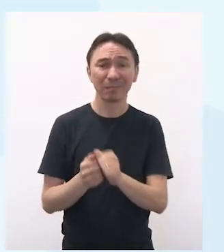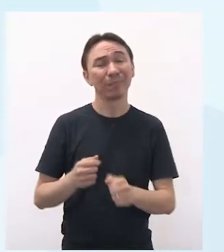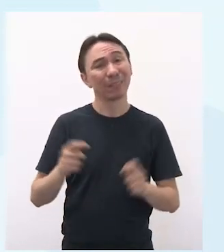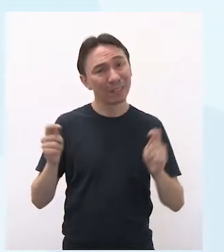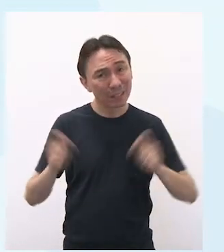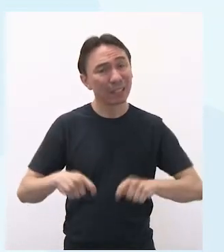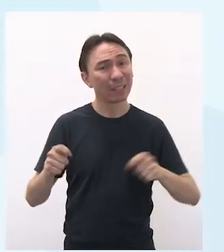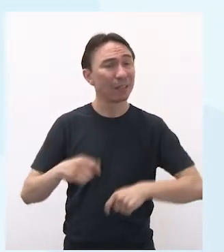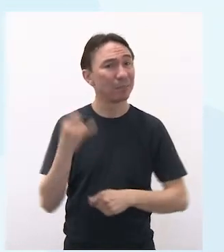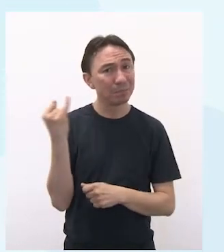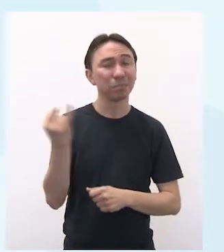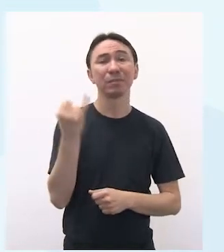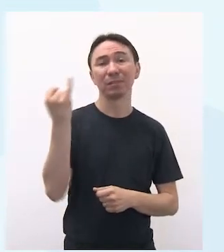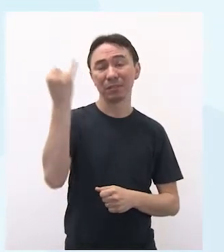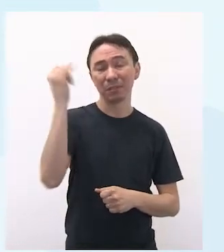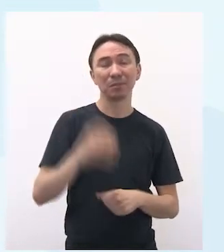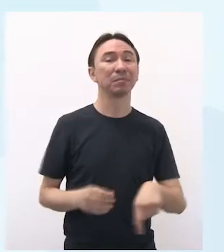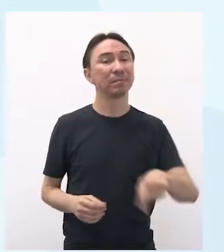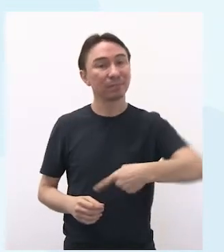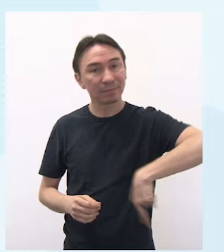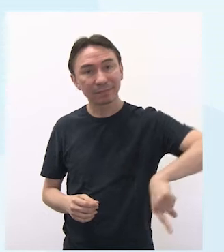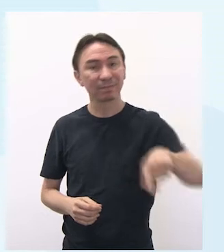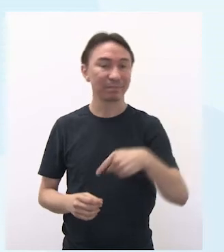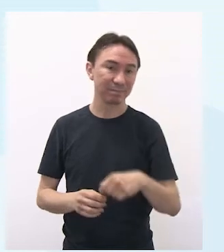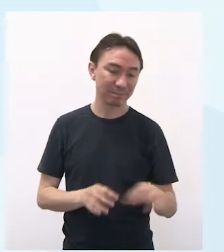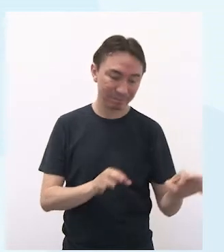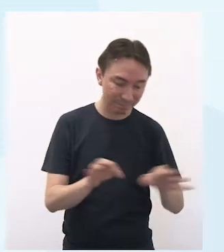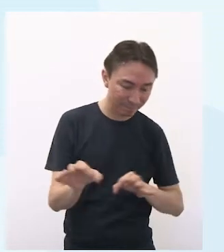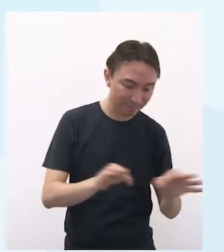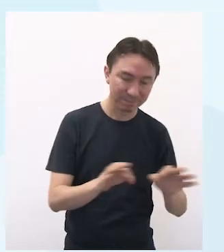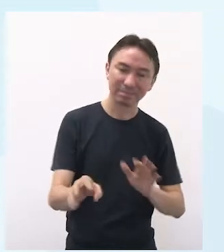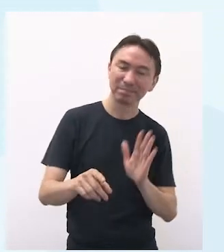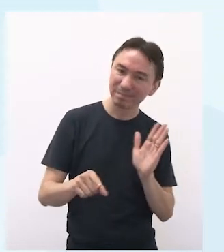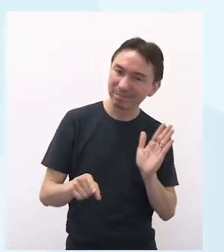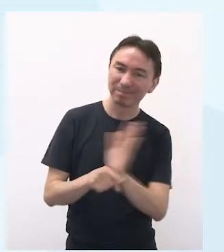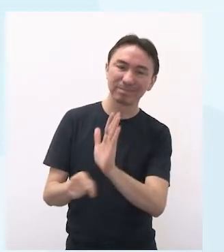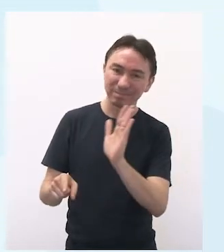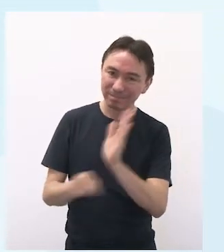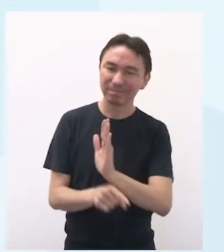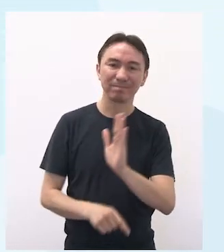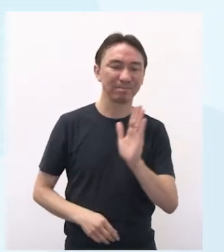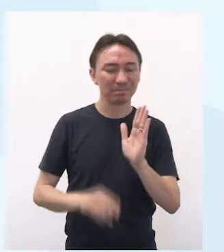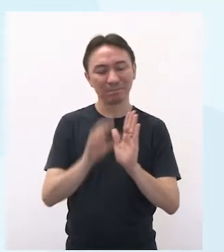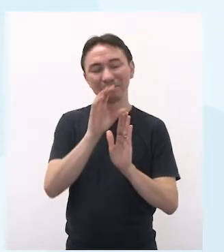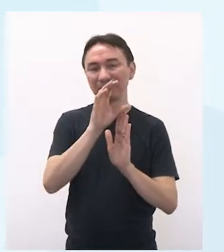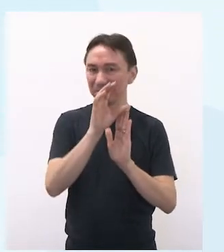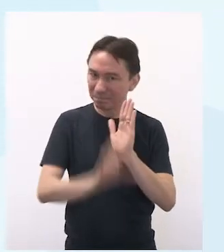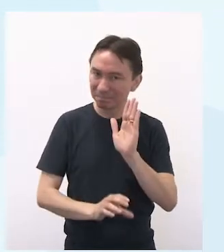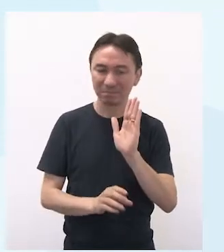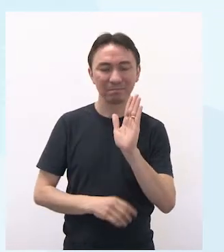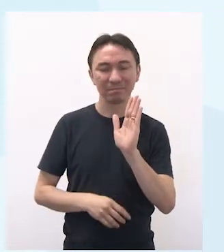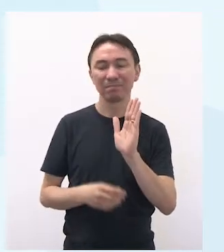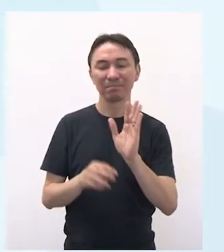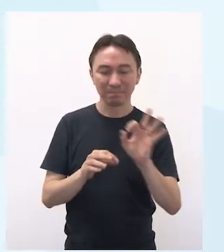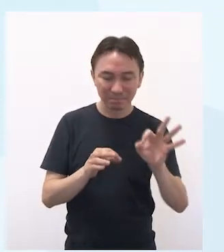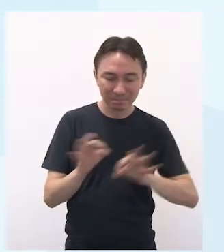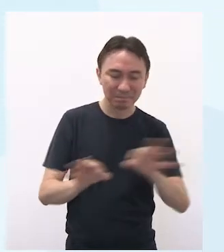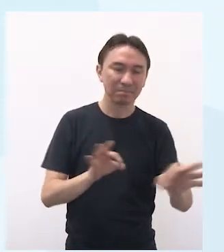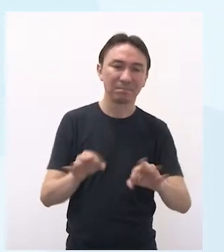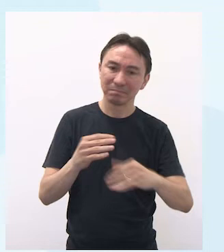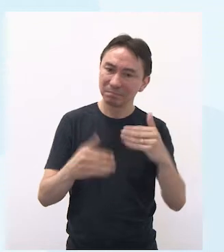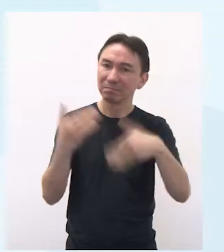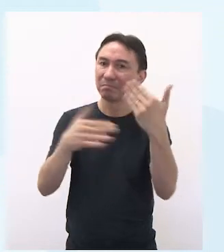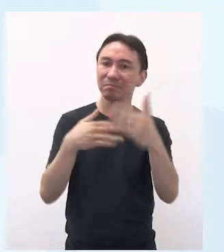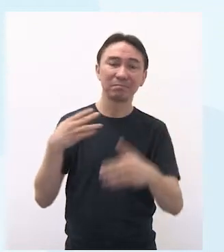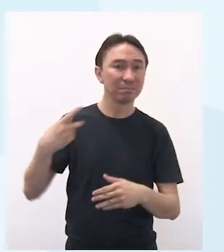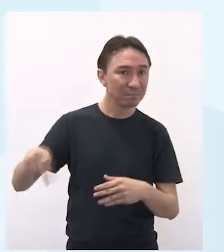nós estamos desenvolvendo todo o currículo e toda a aprendizagem, para que, de fato, ninguém fique para